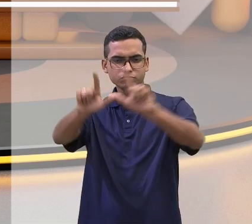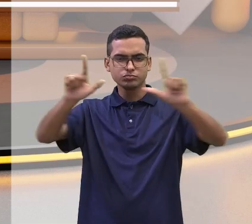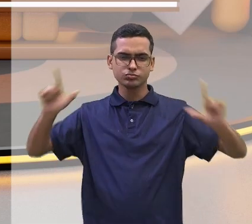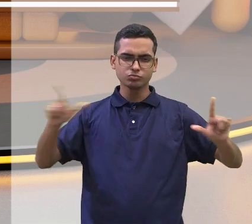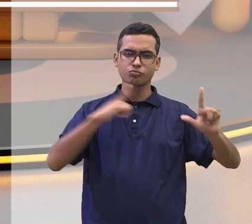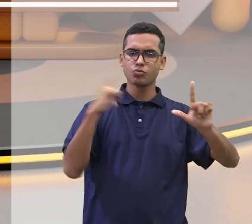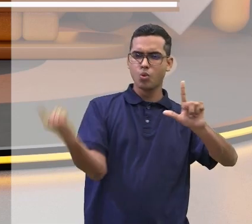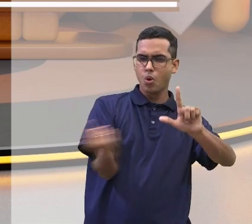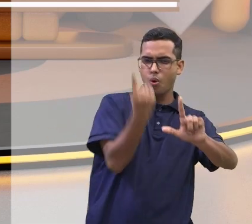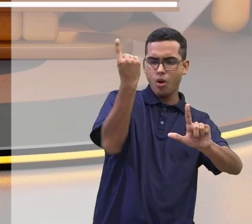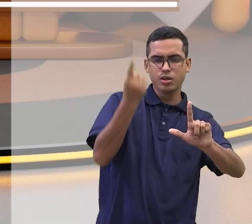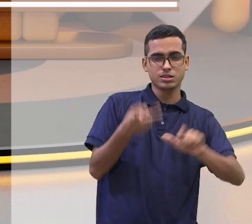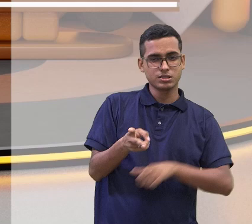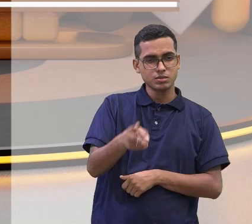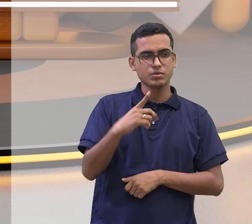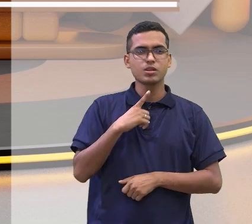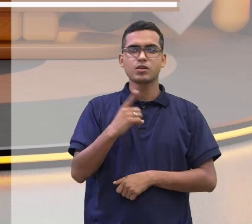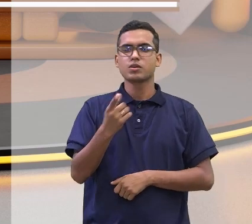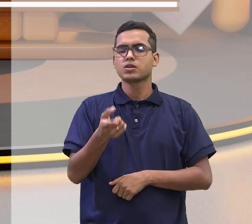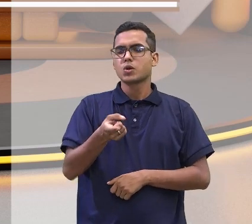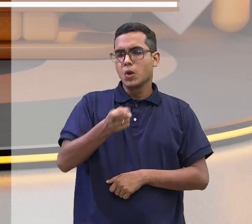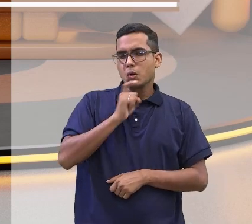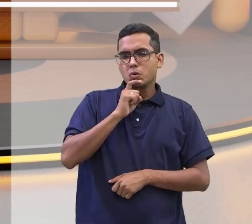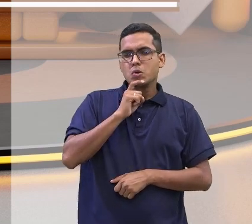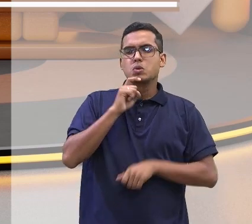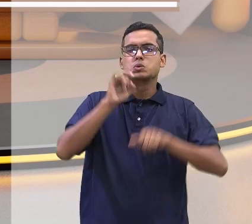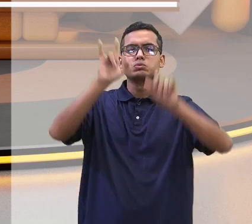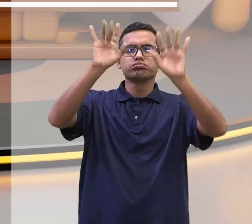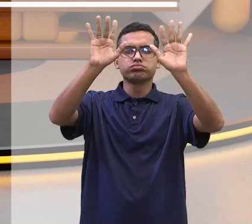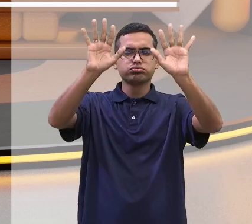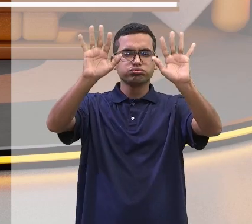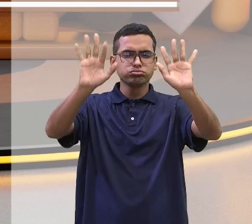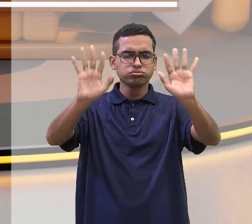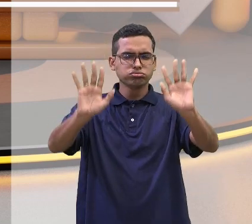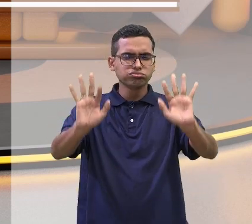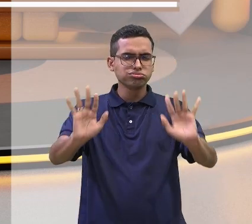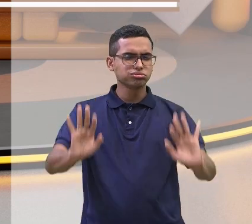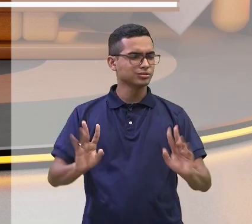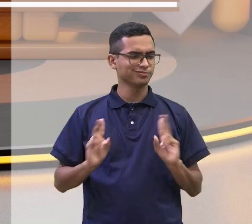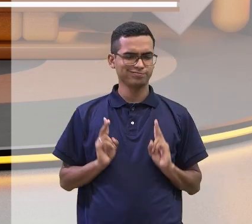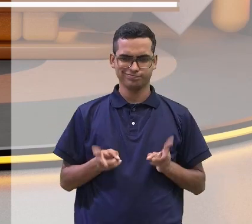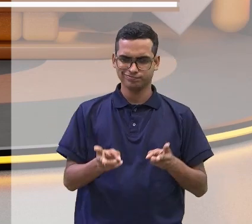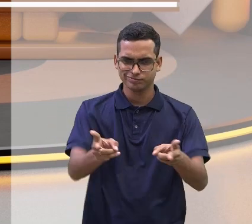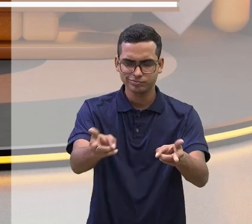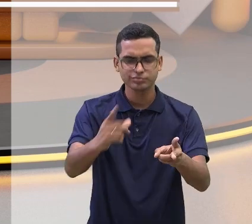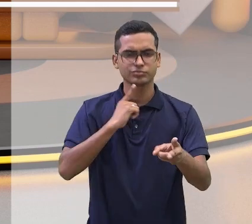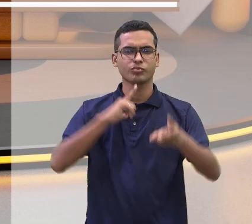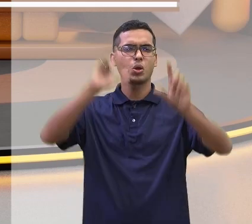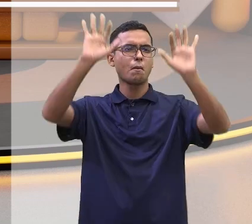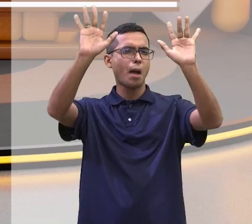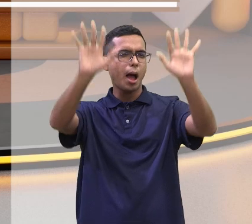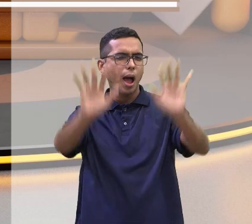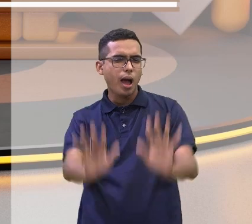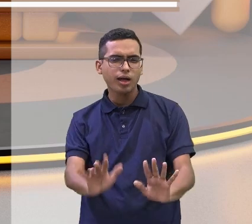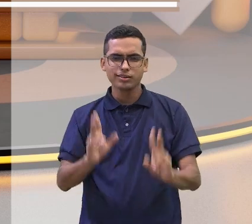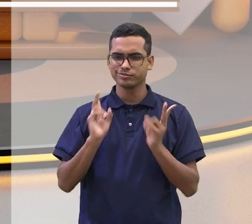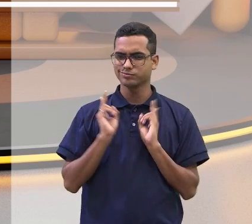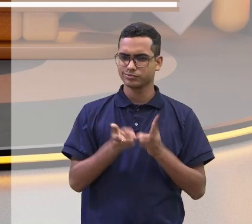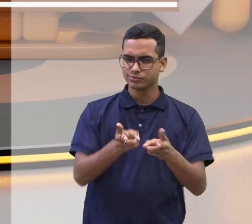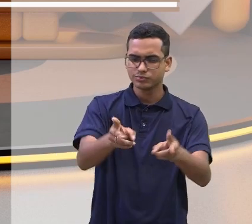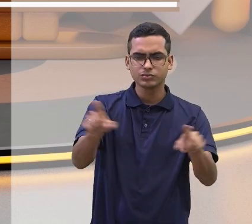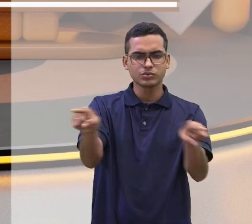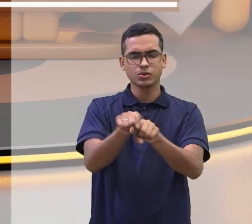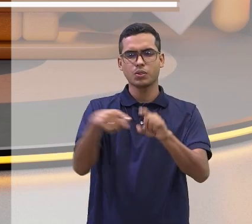ter neve, dependendo da altitude. A gente tem, diversas imagens, lembrando que é um